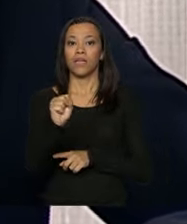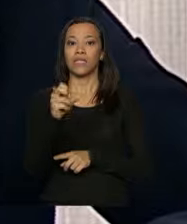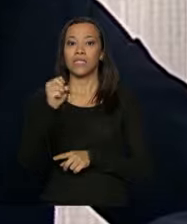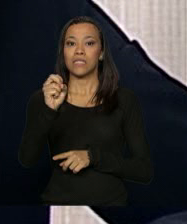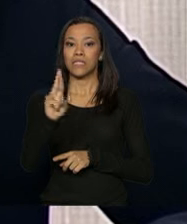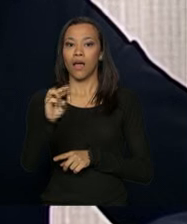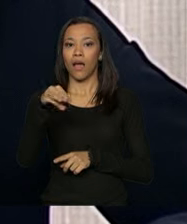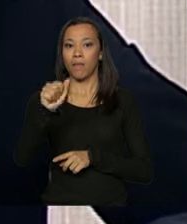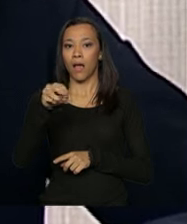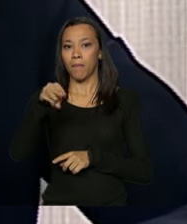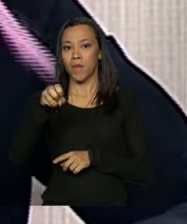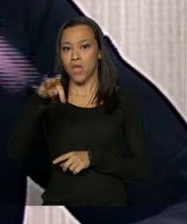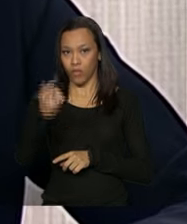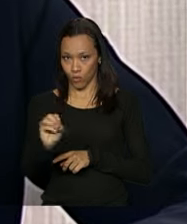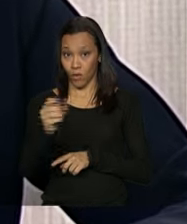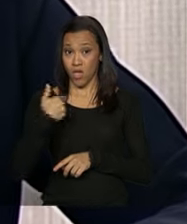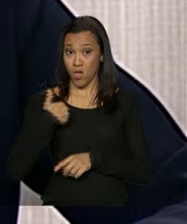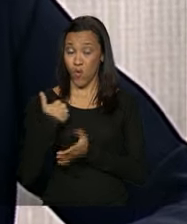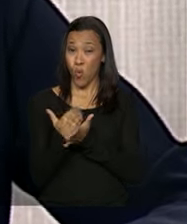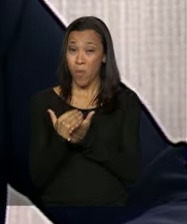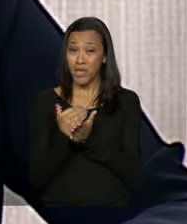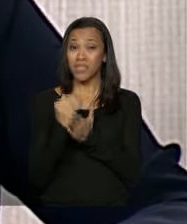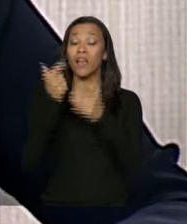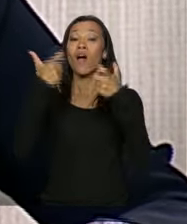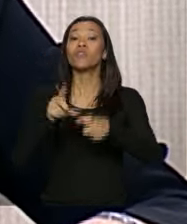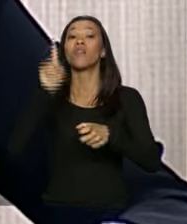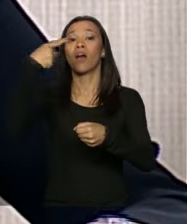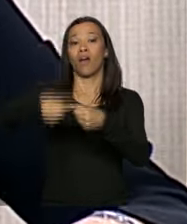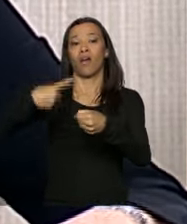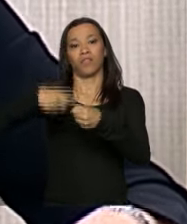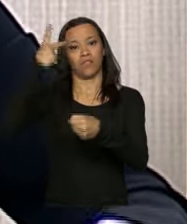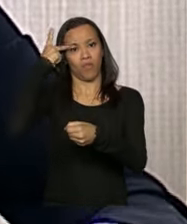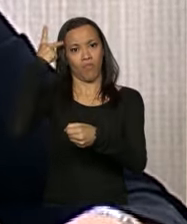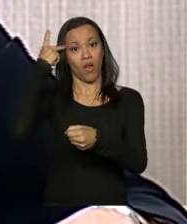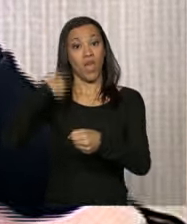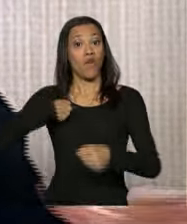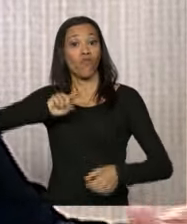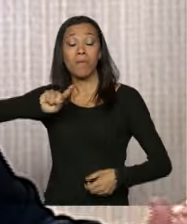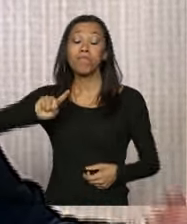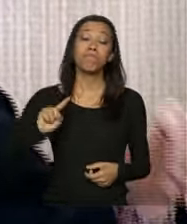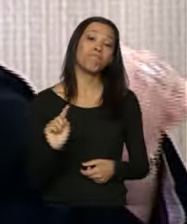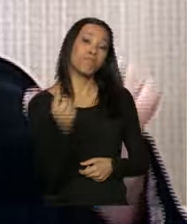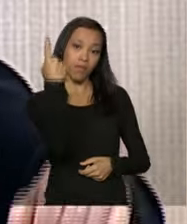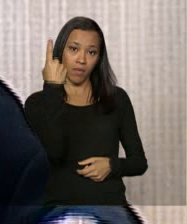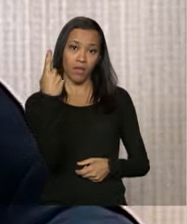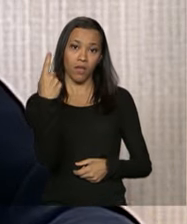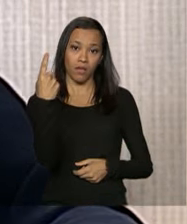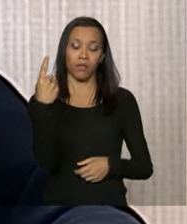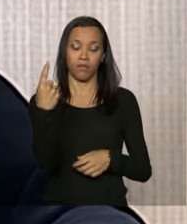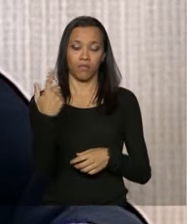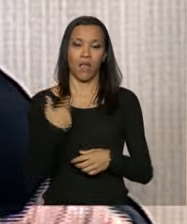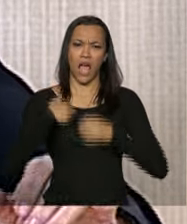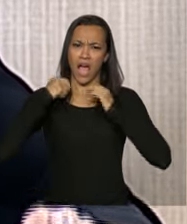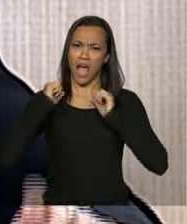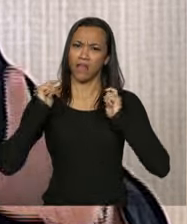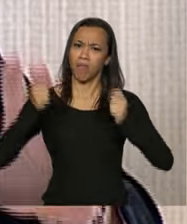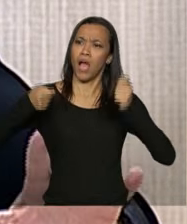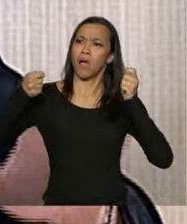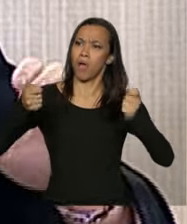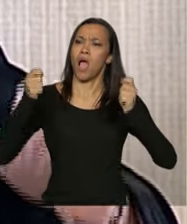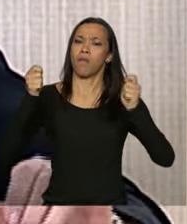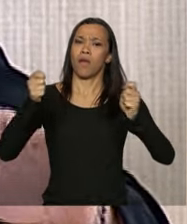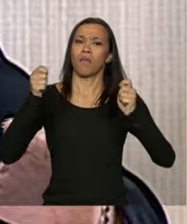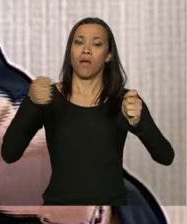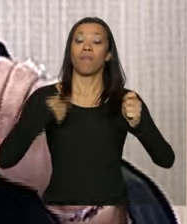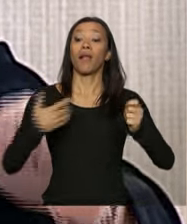municipal em Diadema. Fui uma das primeiras a lançar mão da campanha junto com Sou da Paz naquela época para